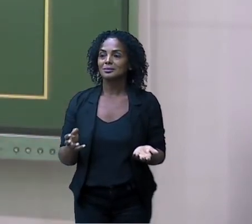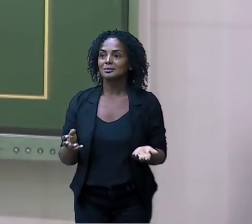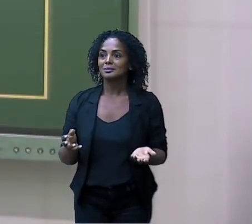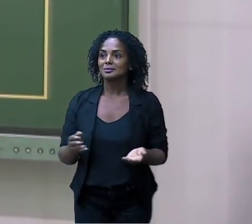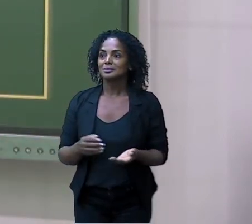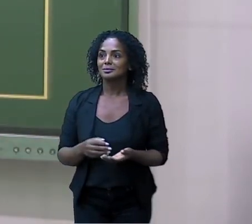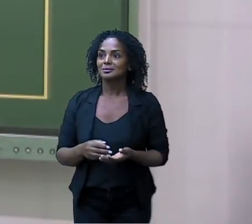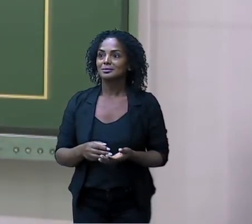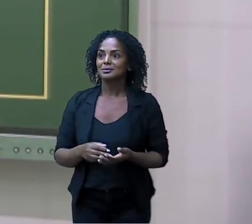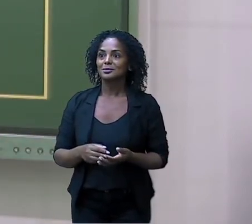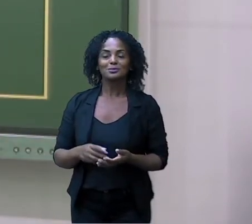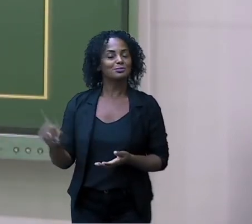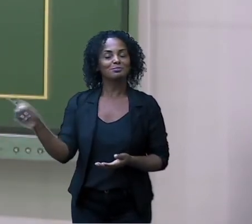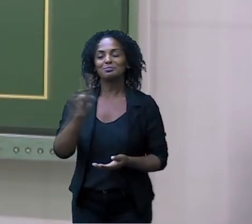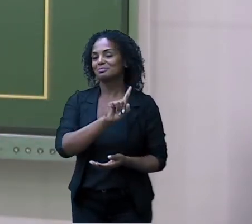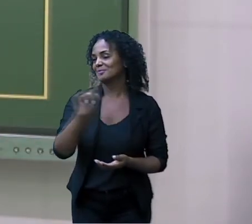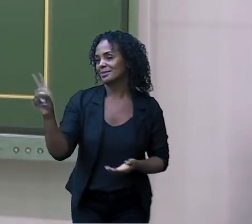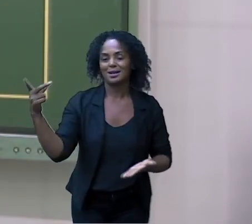E aqui?